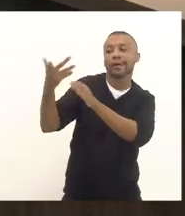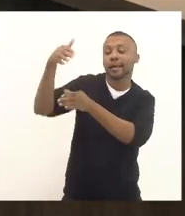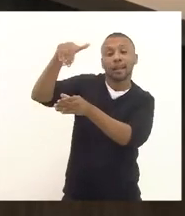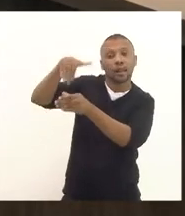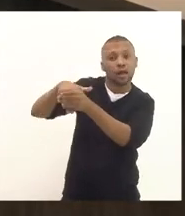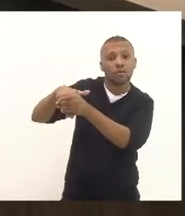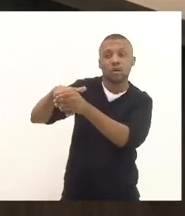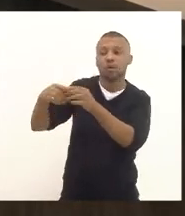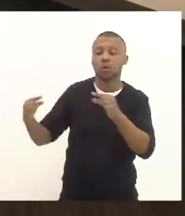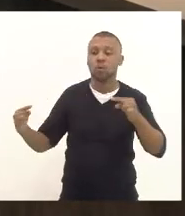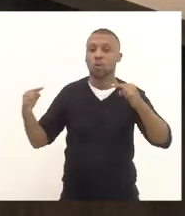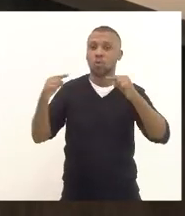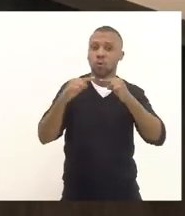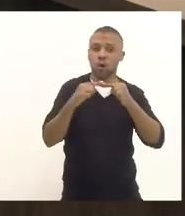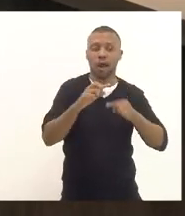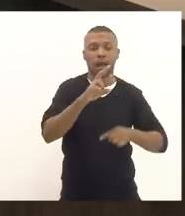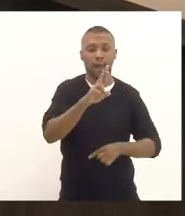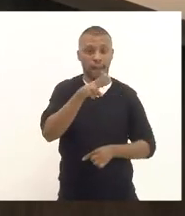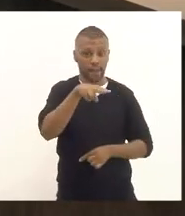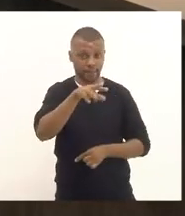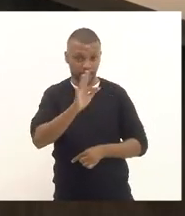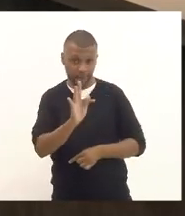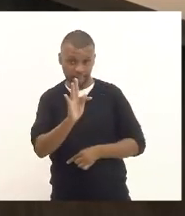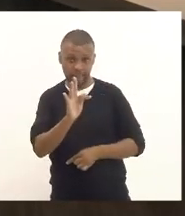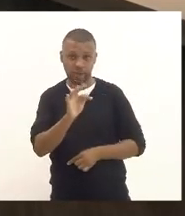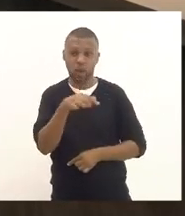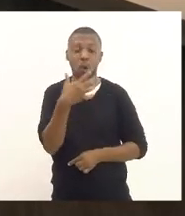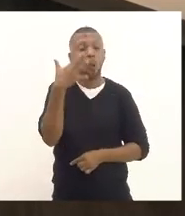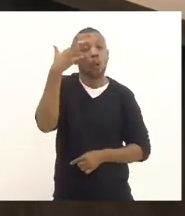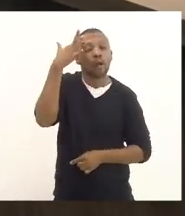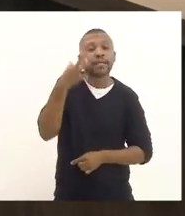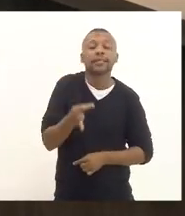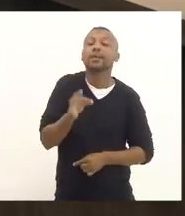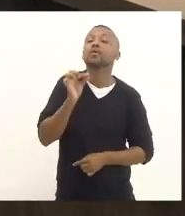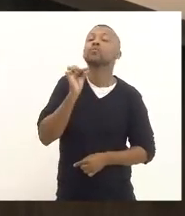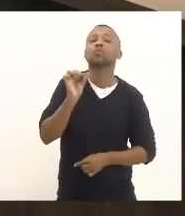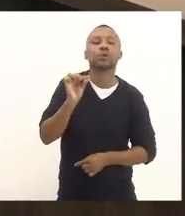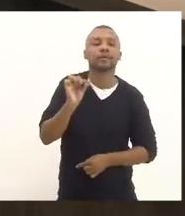com a lrf eu entendo que